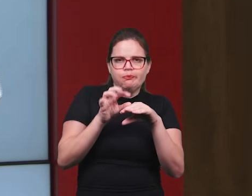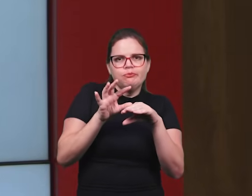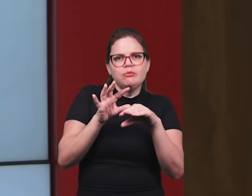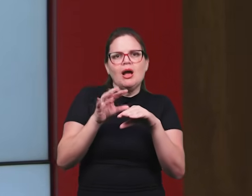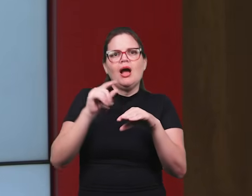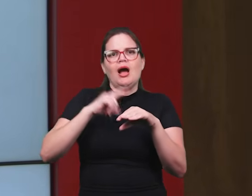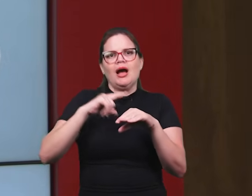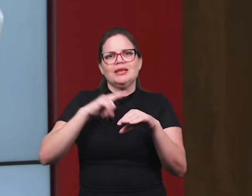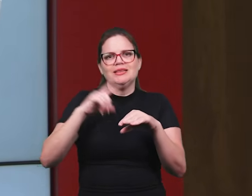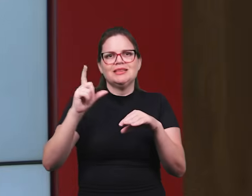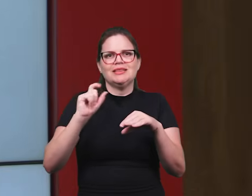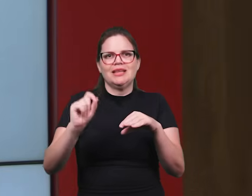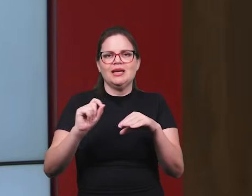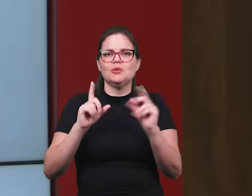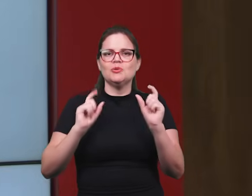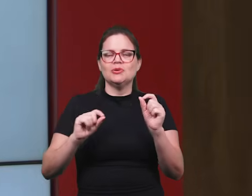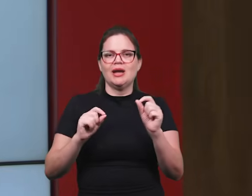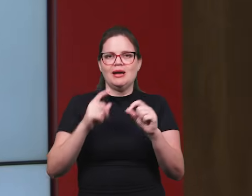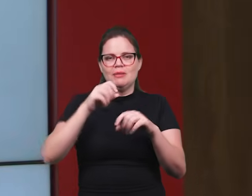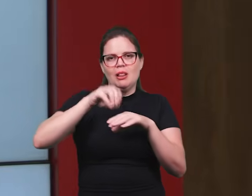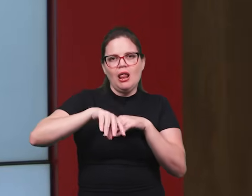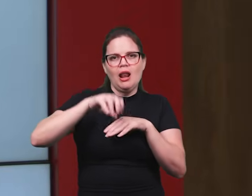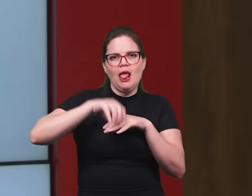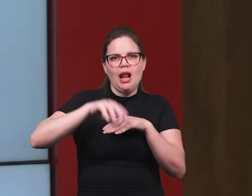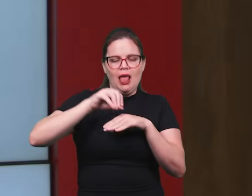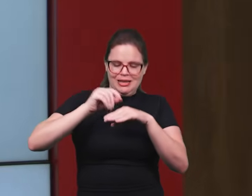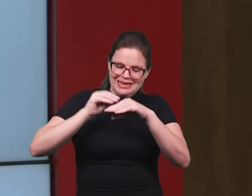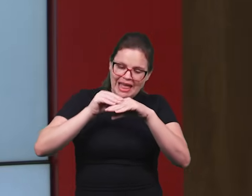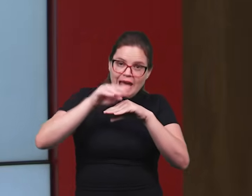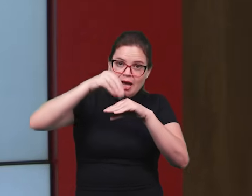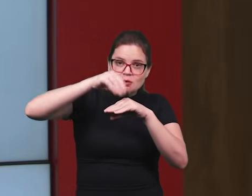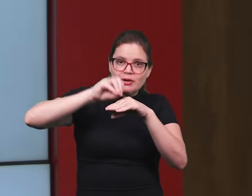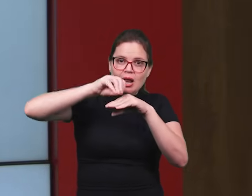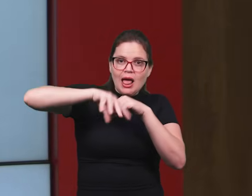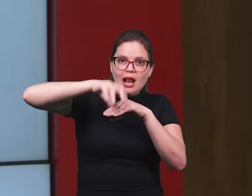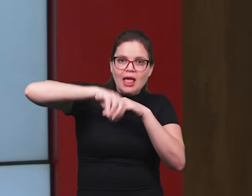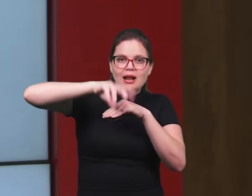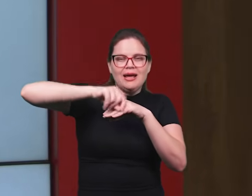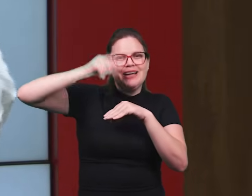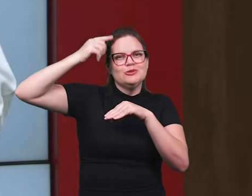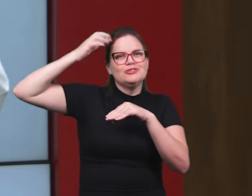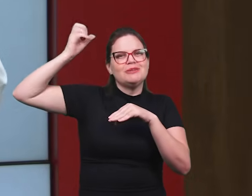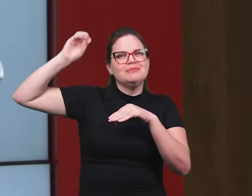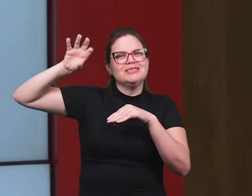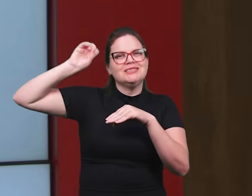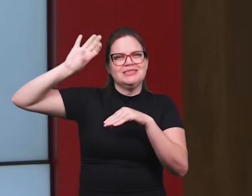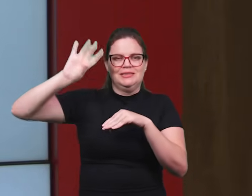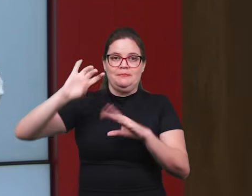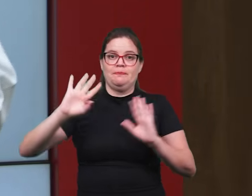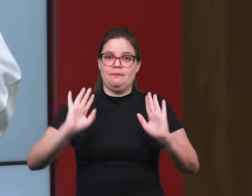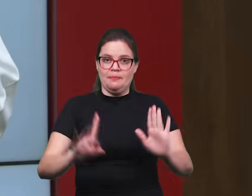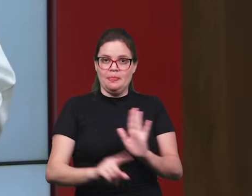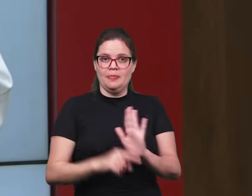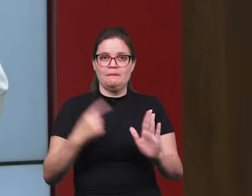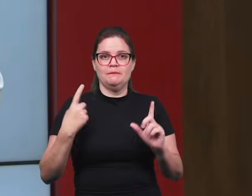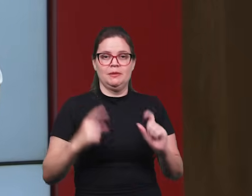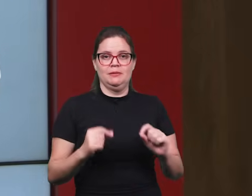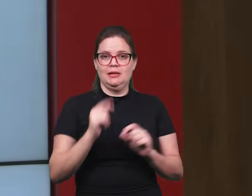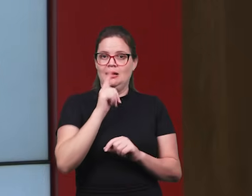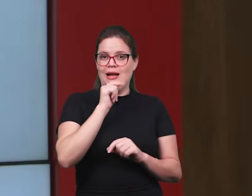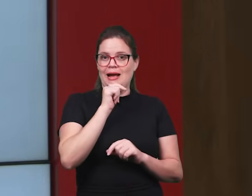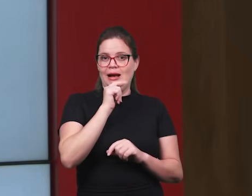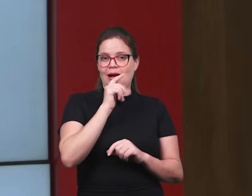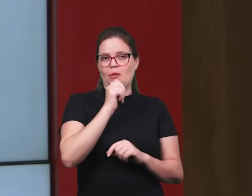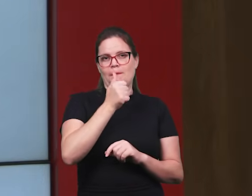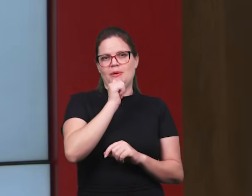tem um descontrole, então você tem uma cefaleia, está o líquido pingando ali. Então, a conduta é você